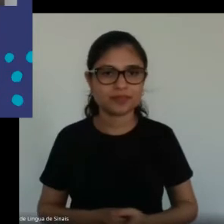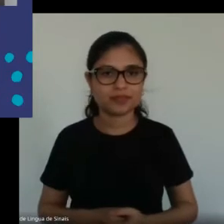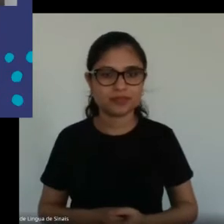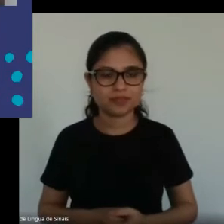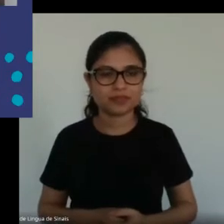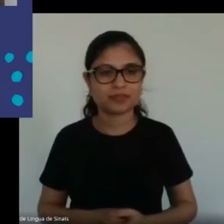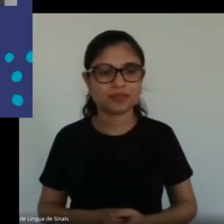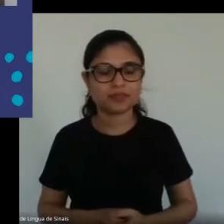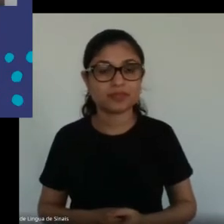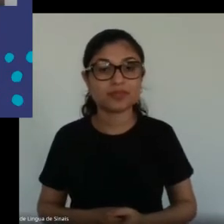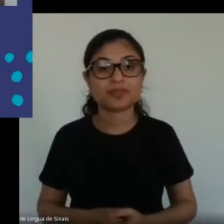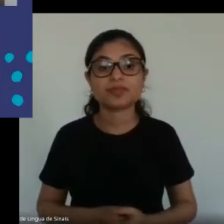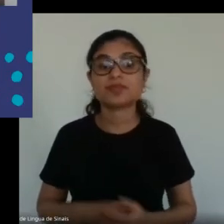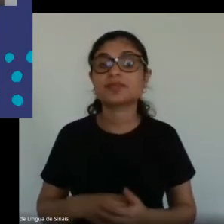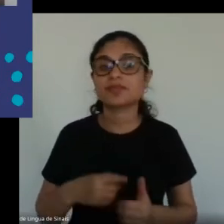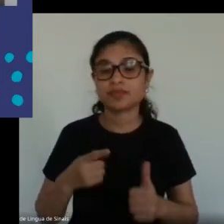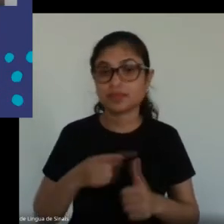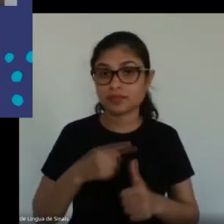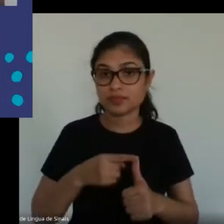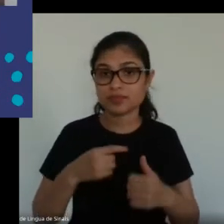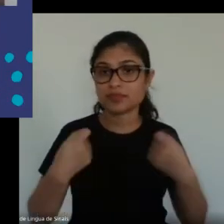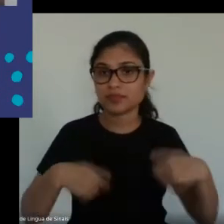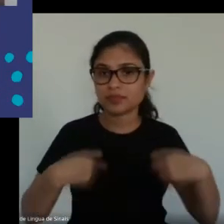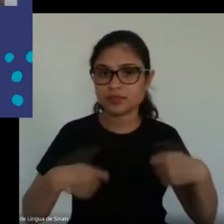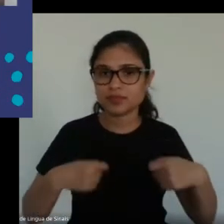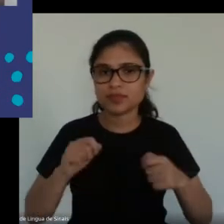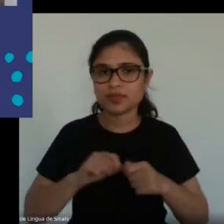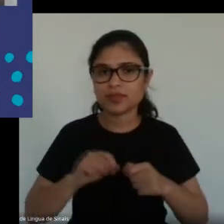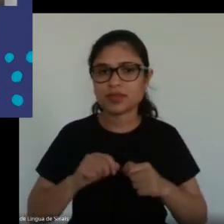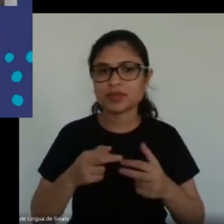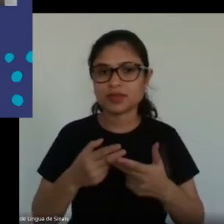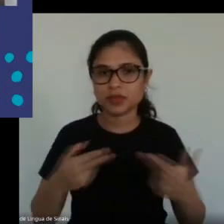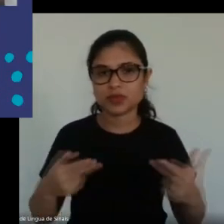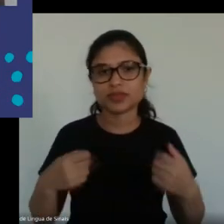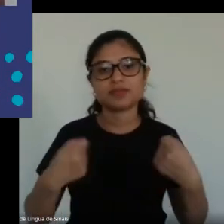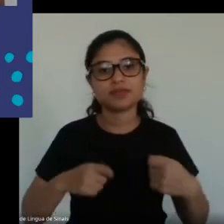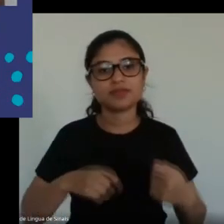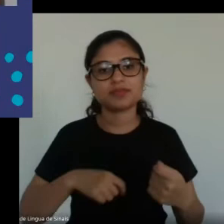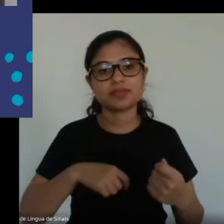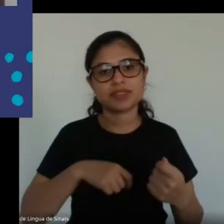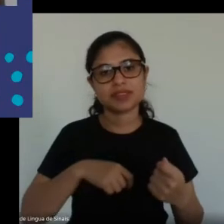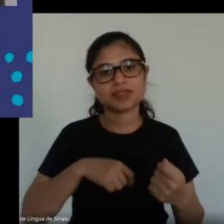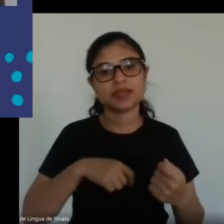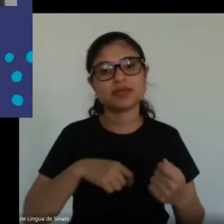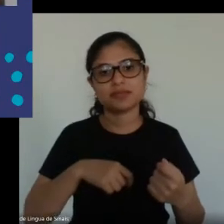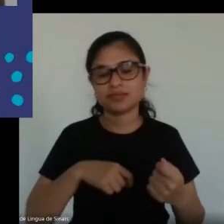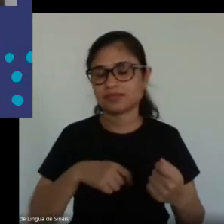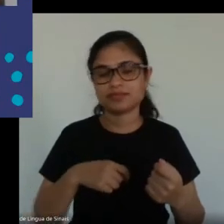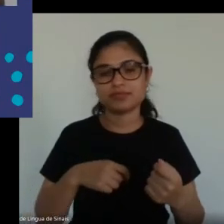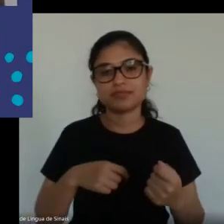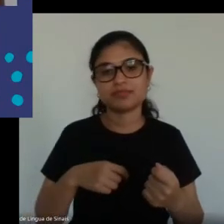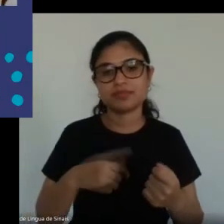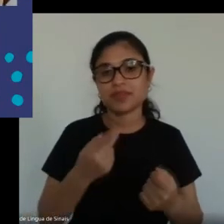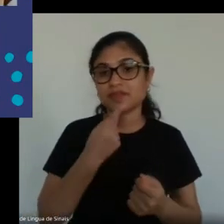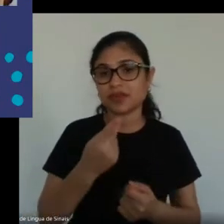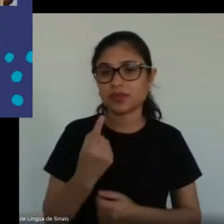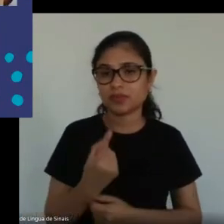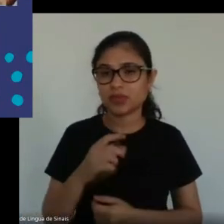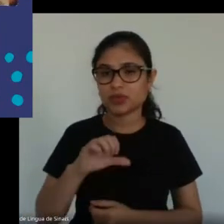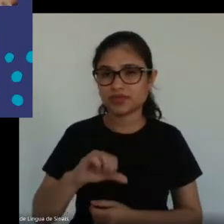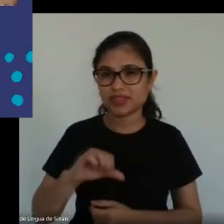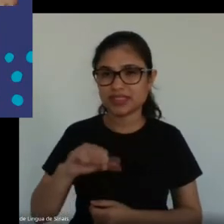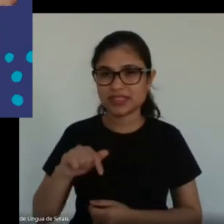obrigada. Primeiro precisa fazer uma coisa que a Silva Lane já falou em